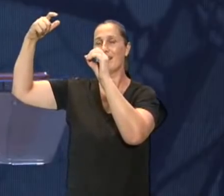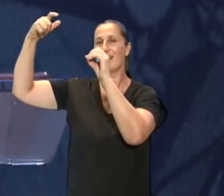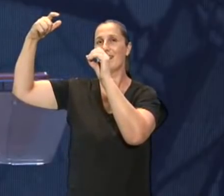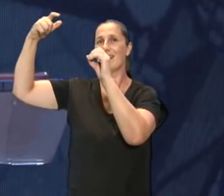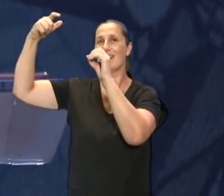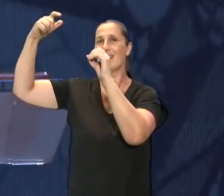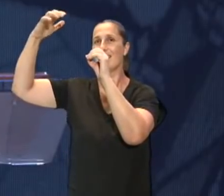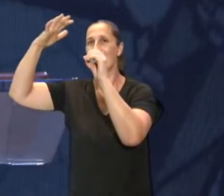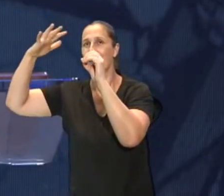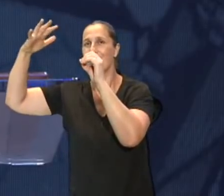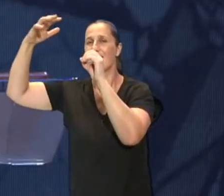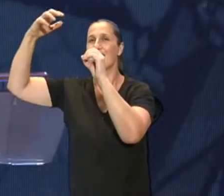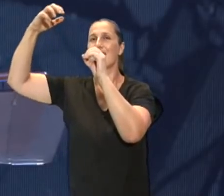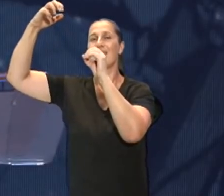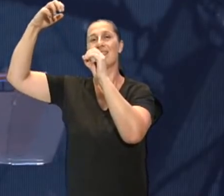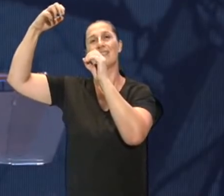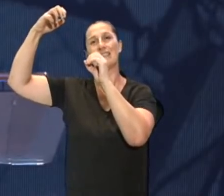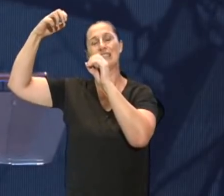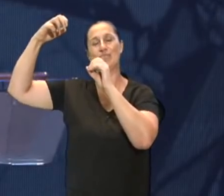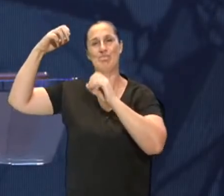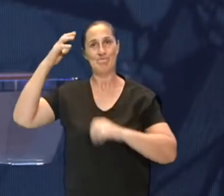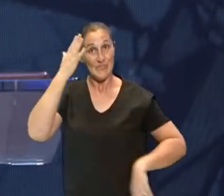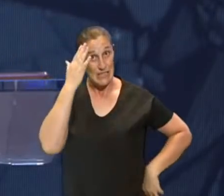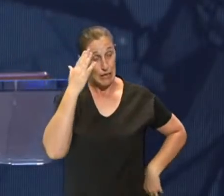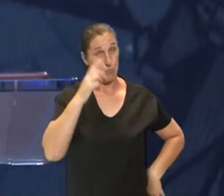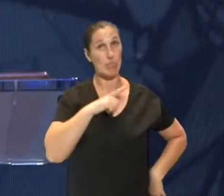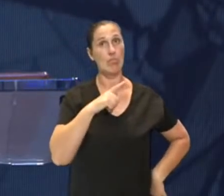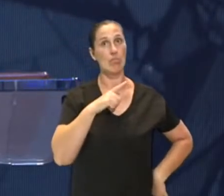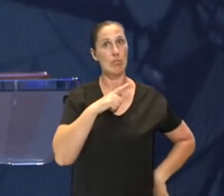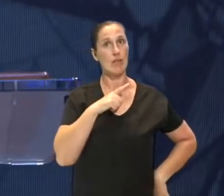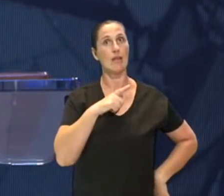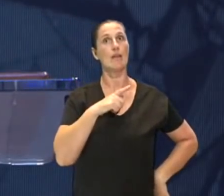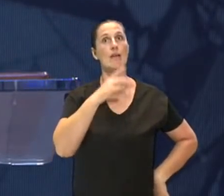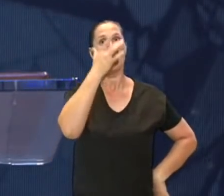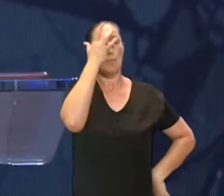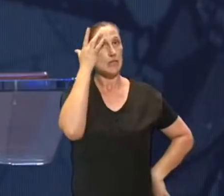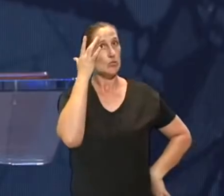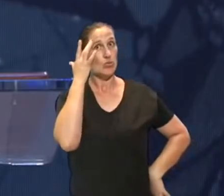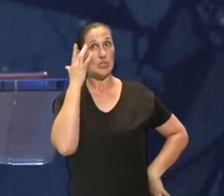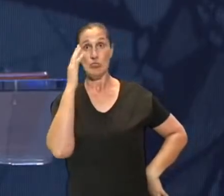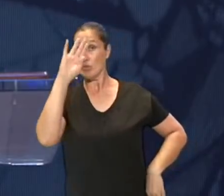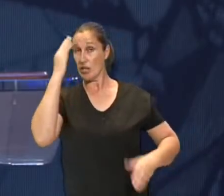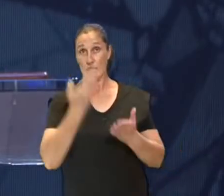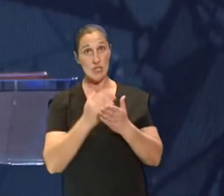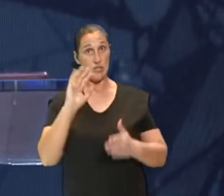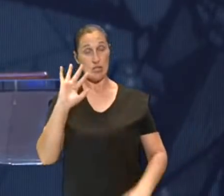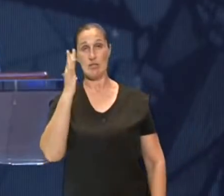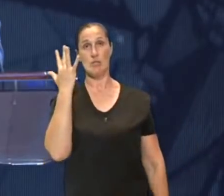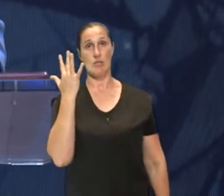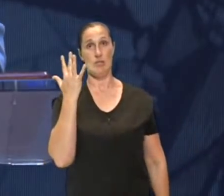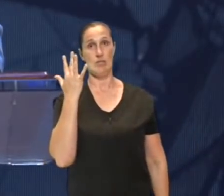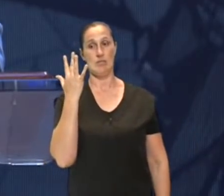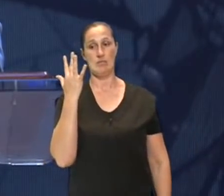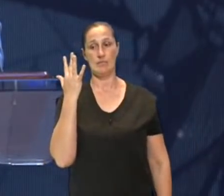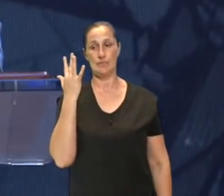Tem gente que até hoje não acredita que isso aconteceu,